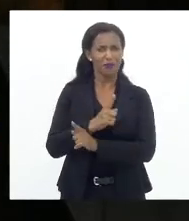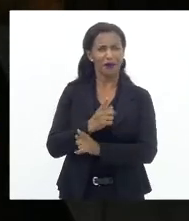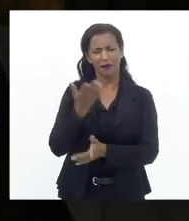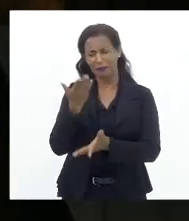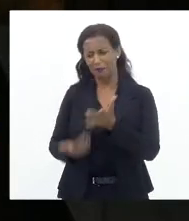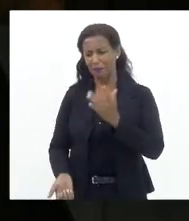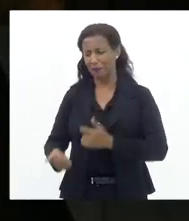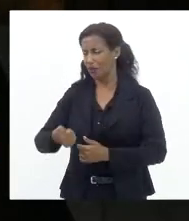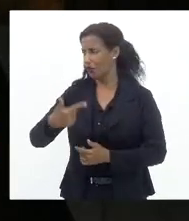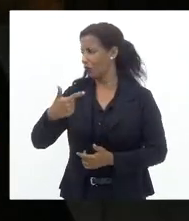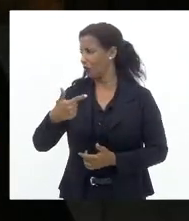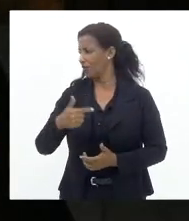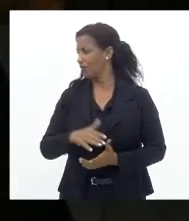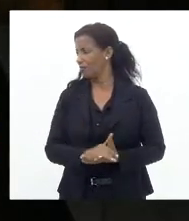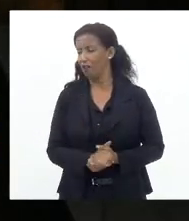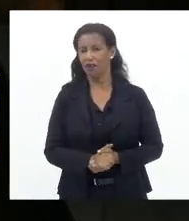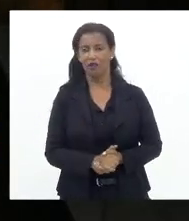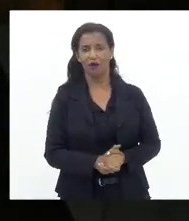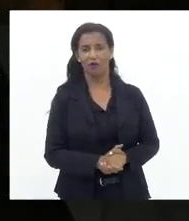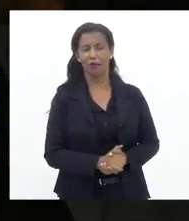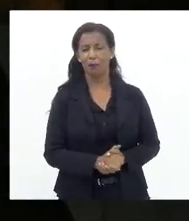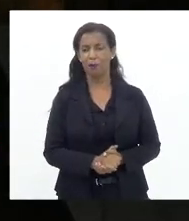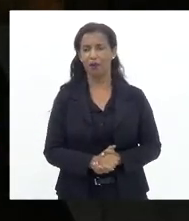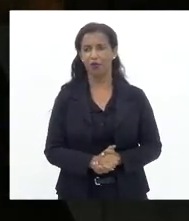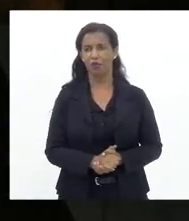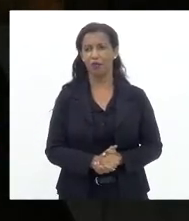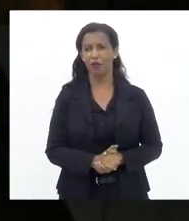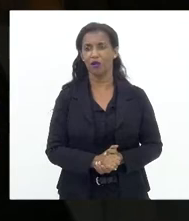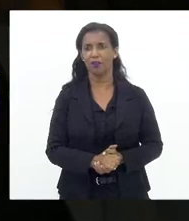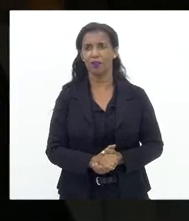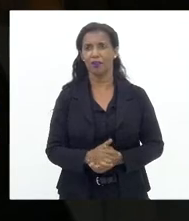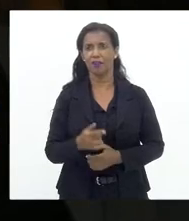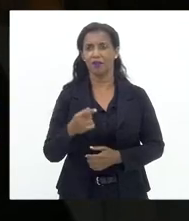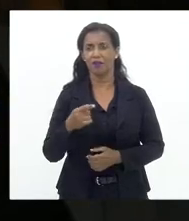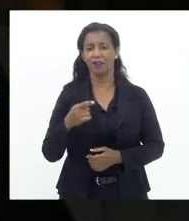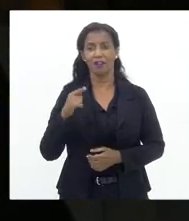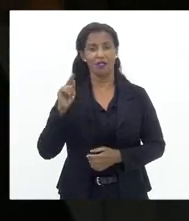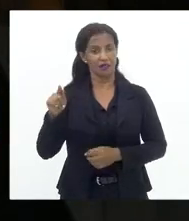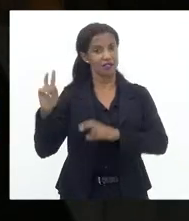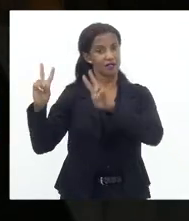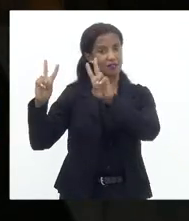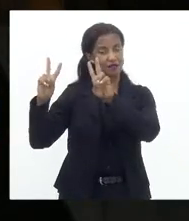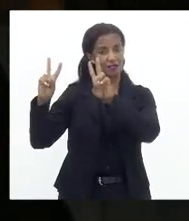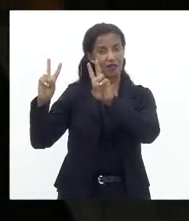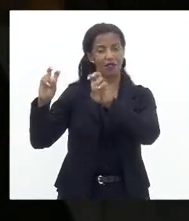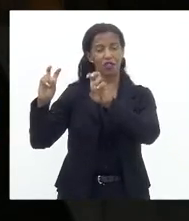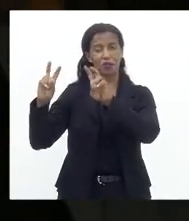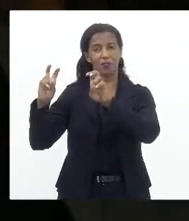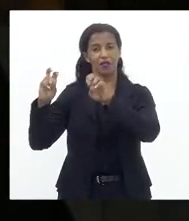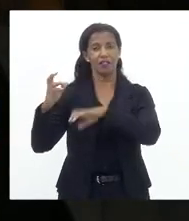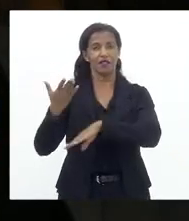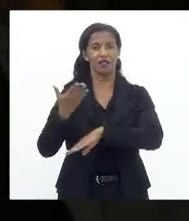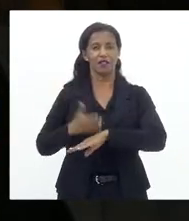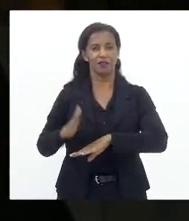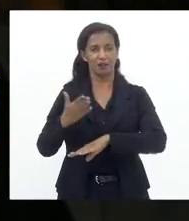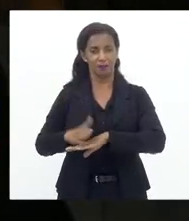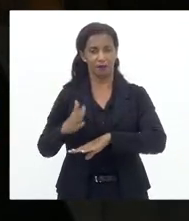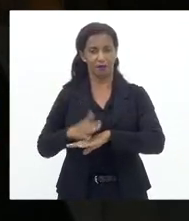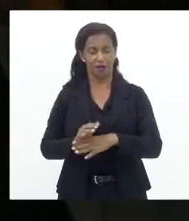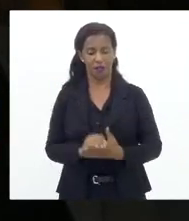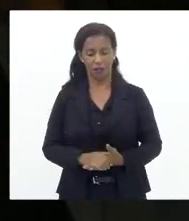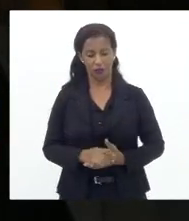contrário Então eu tô atendendo trazendo esse tema para que na na prática né